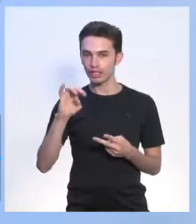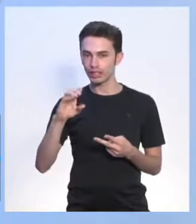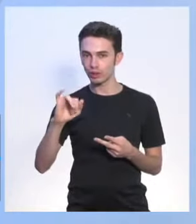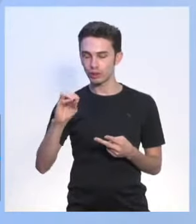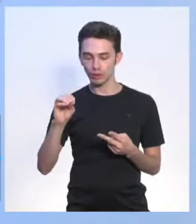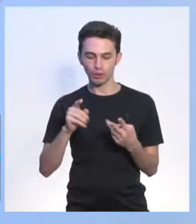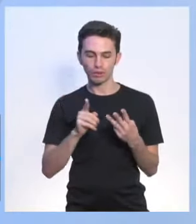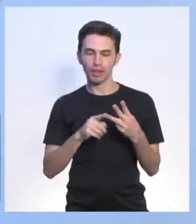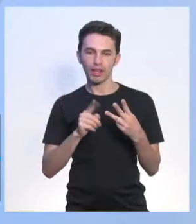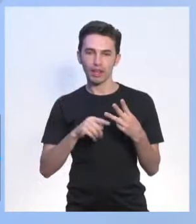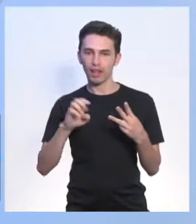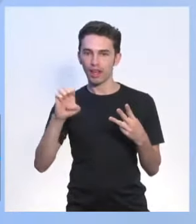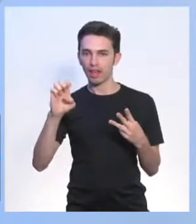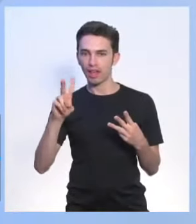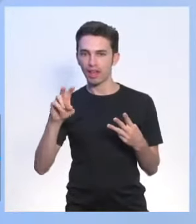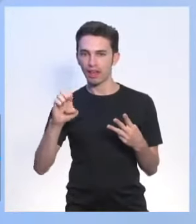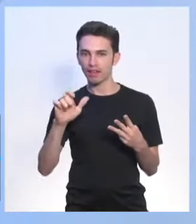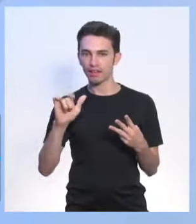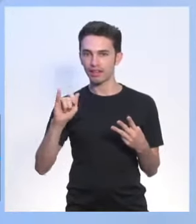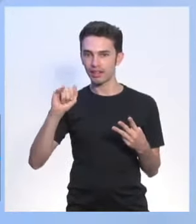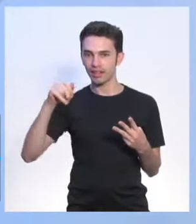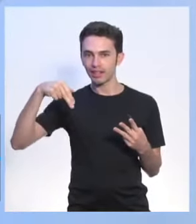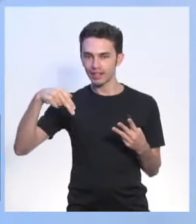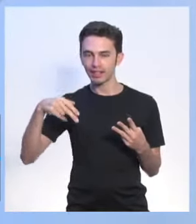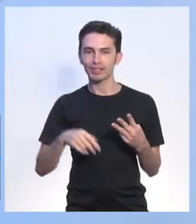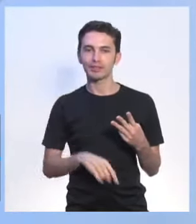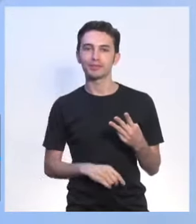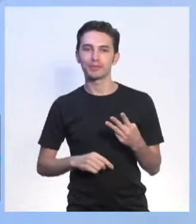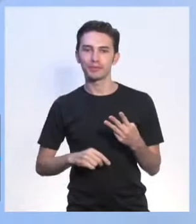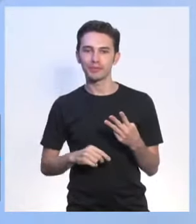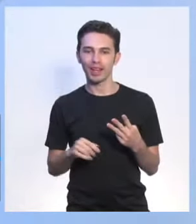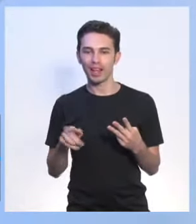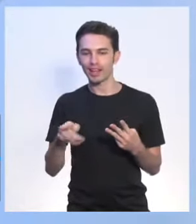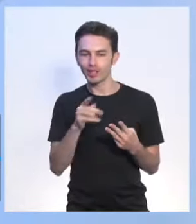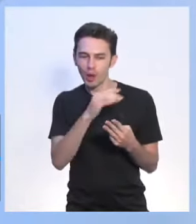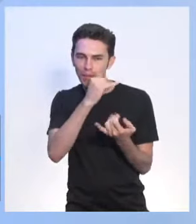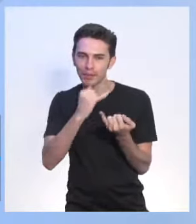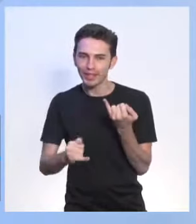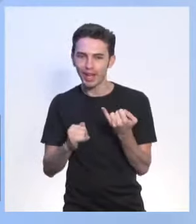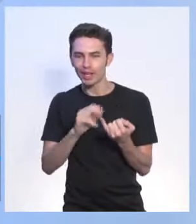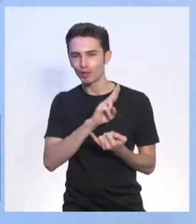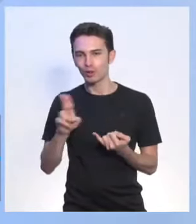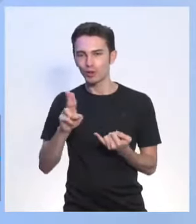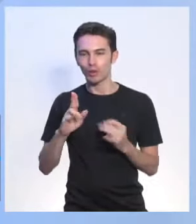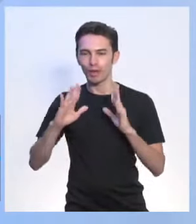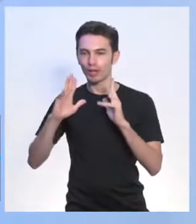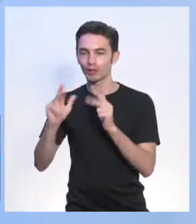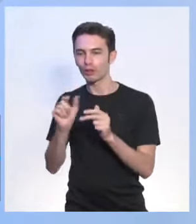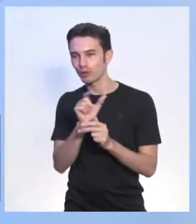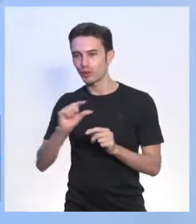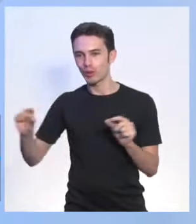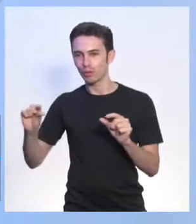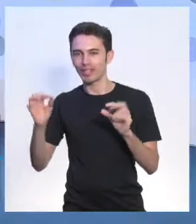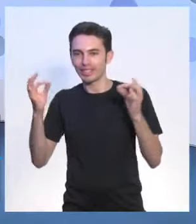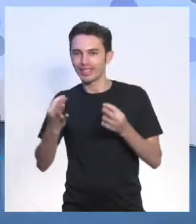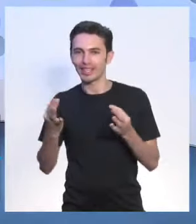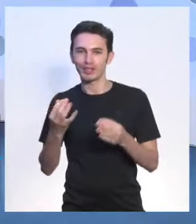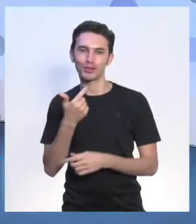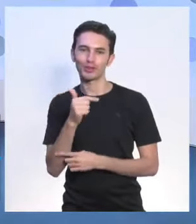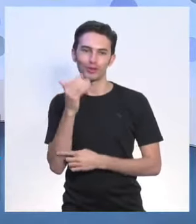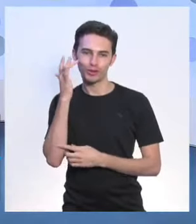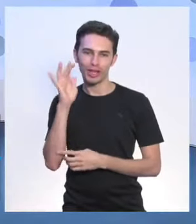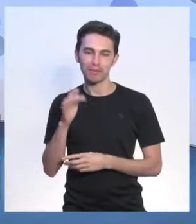acho que deve ser. Evelyn Inácio, a gente tem só metade do nome, né, Ed? A gente não consegue saber o nome certinho do pessoal.